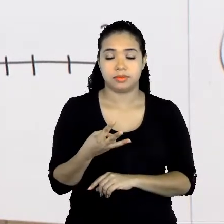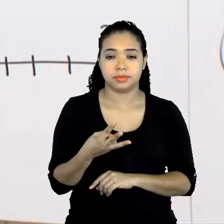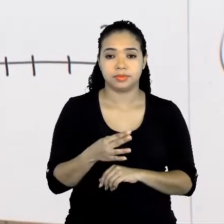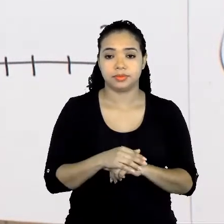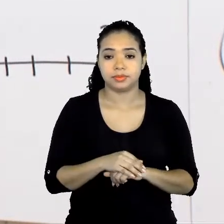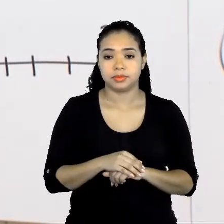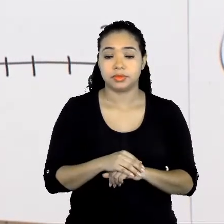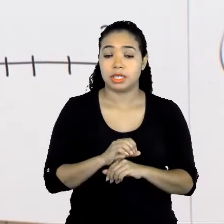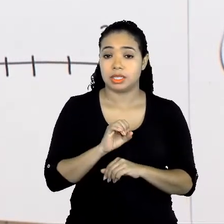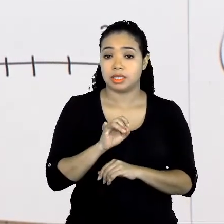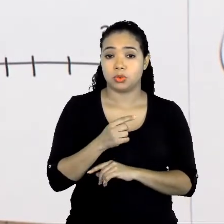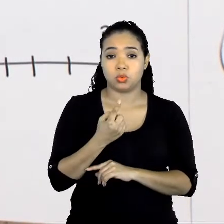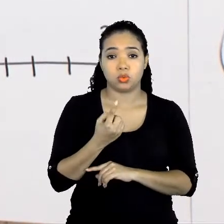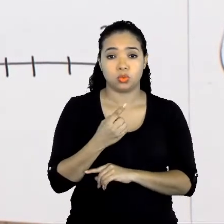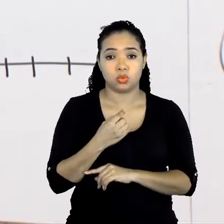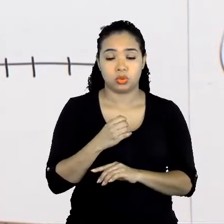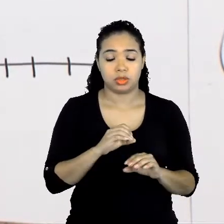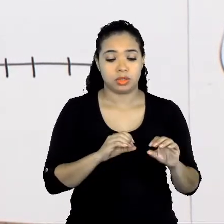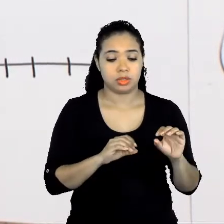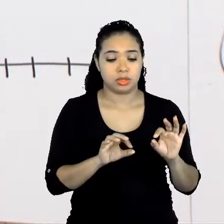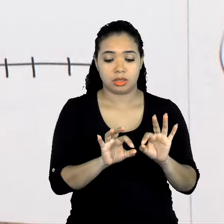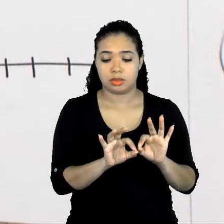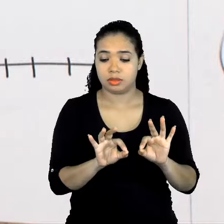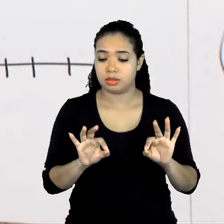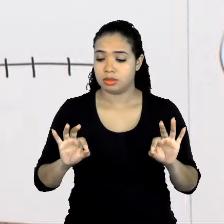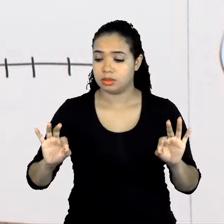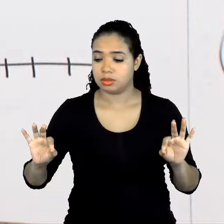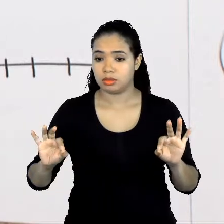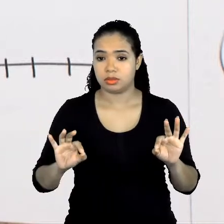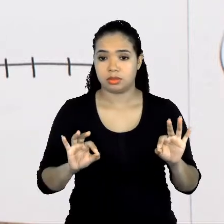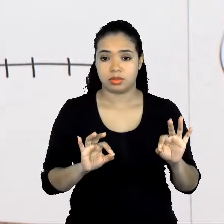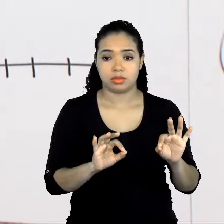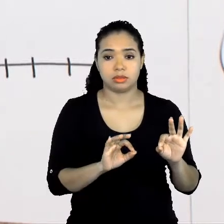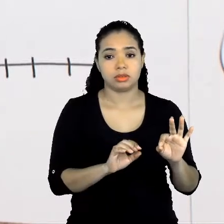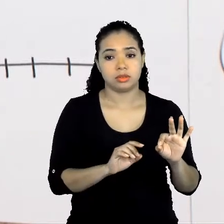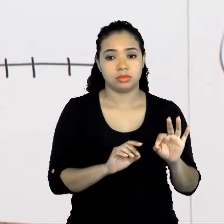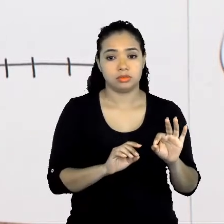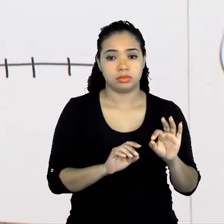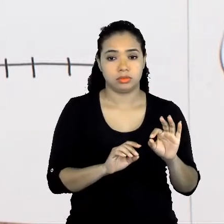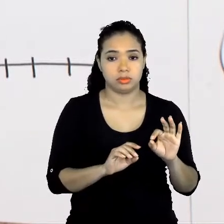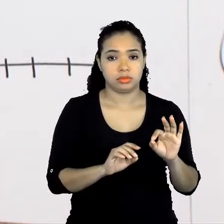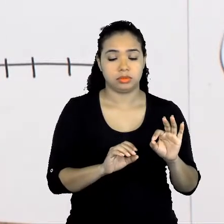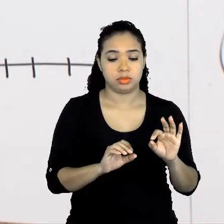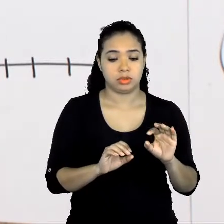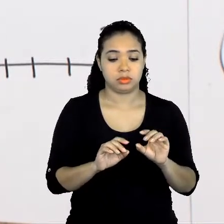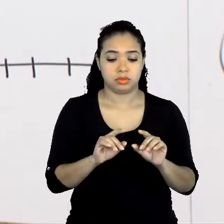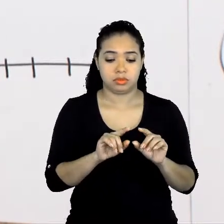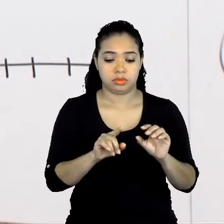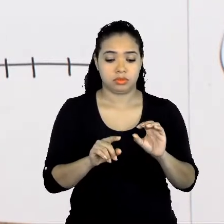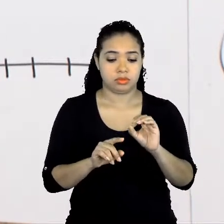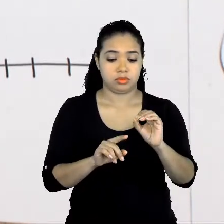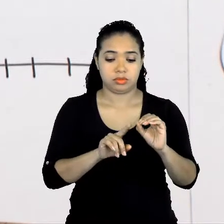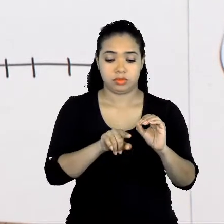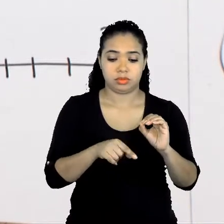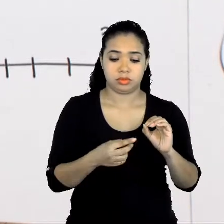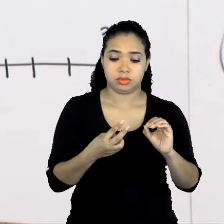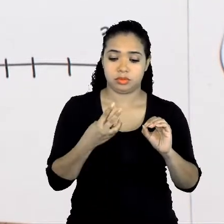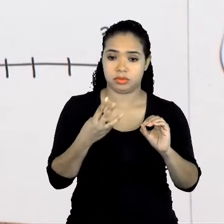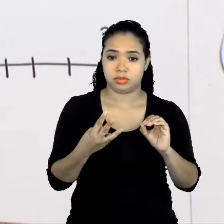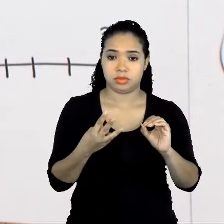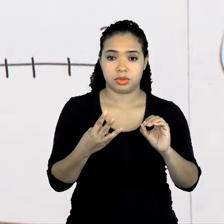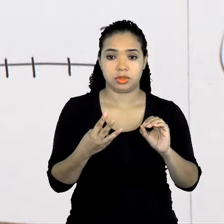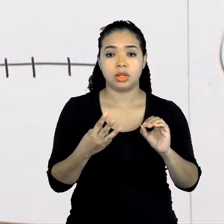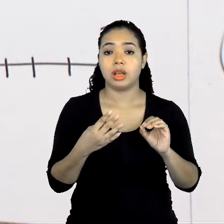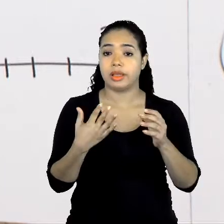é um número depois da vírgula, lembra? Um número depois da vírgula, 10. Então eu vou pegar a minha